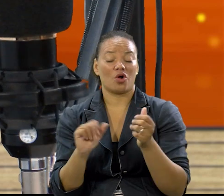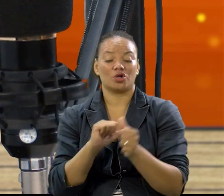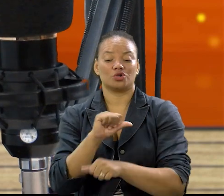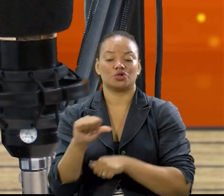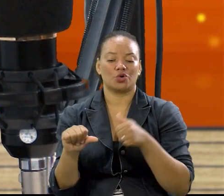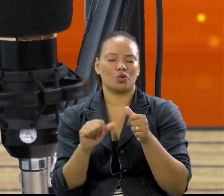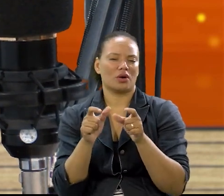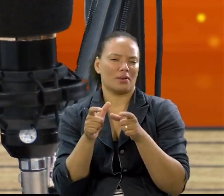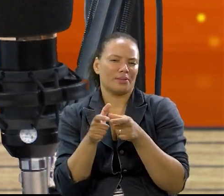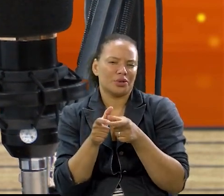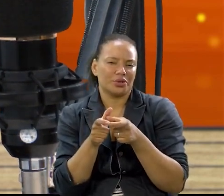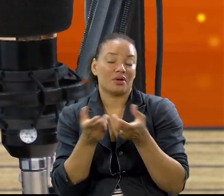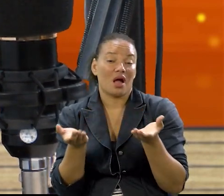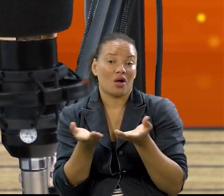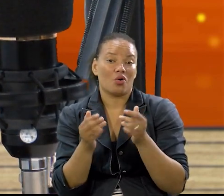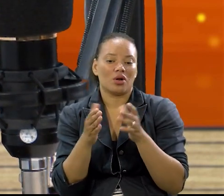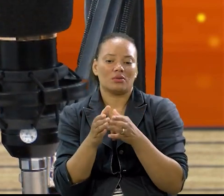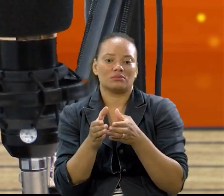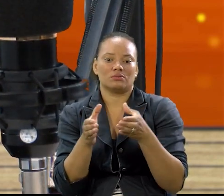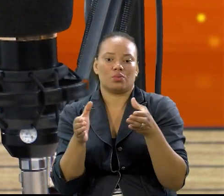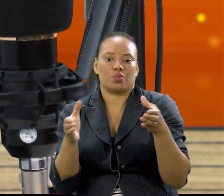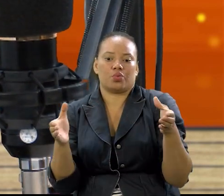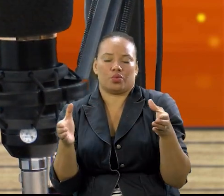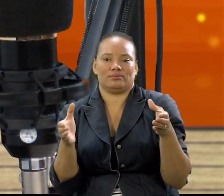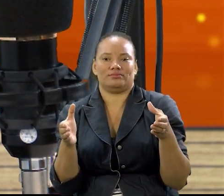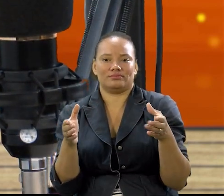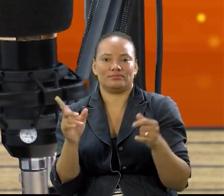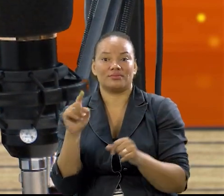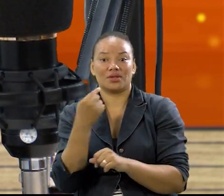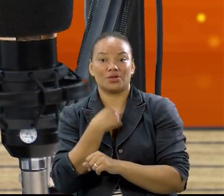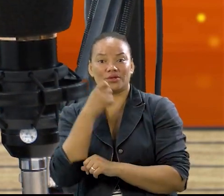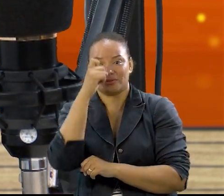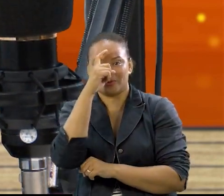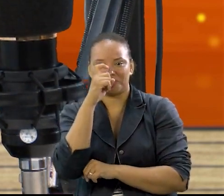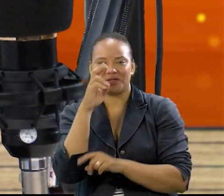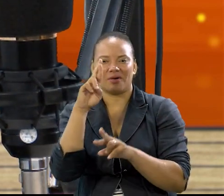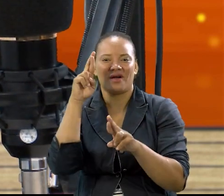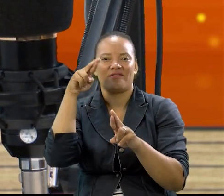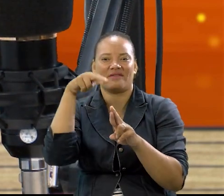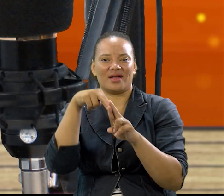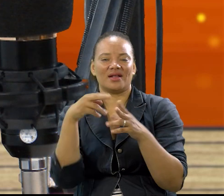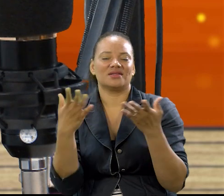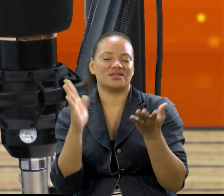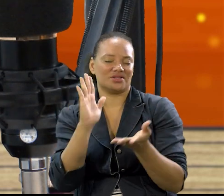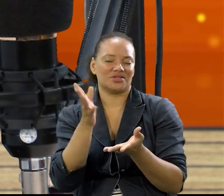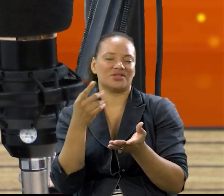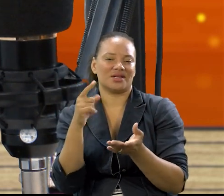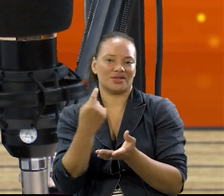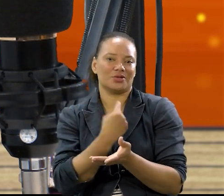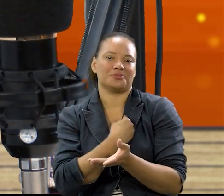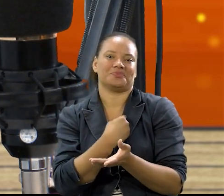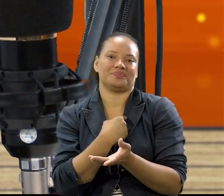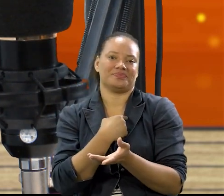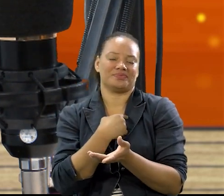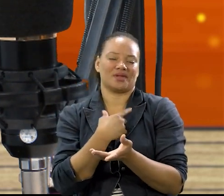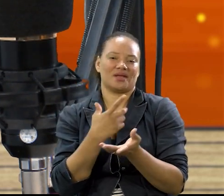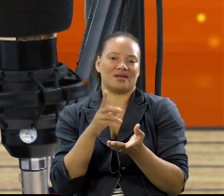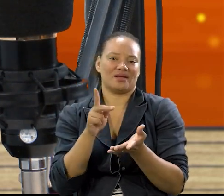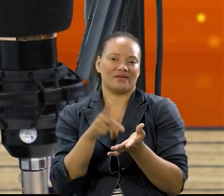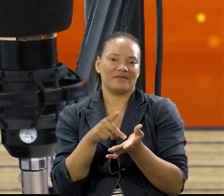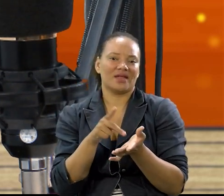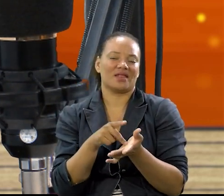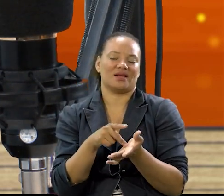disse antes que é o nosso sonho então vai vai ser um hospital Nós já somos Hospital referência e agora realmente vai ser